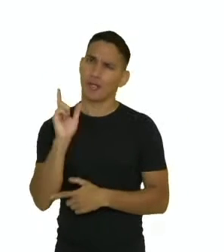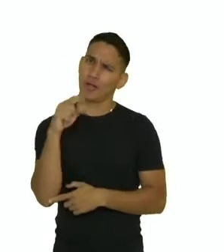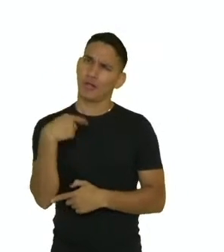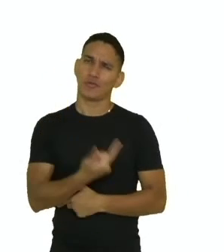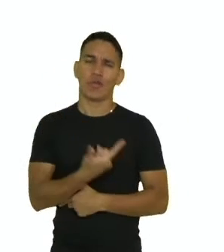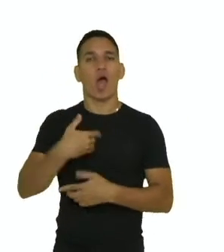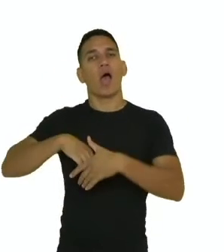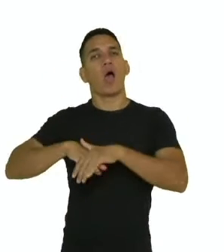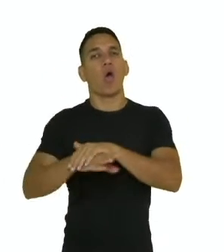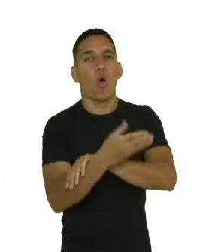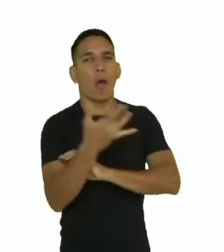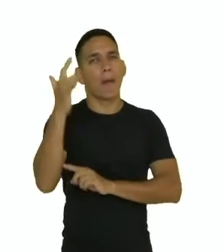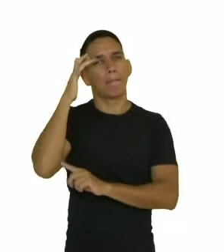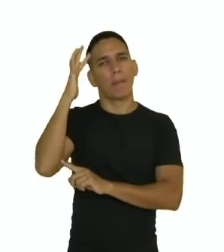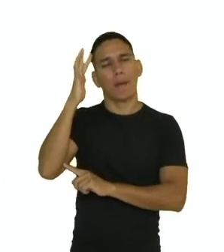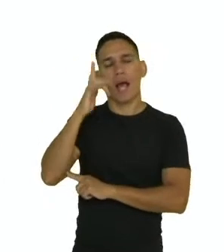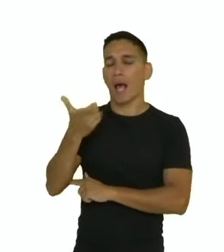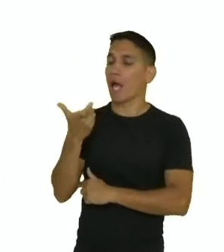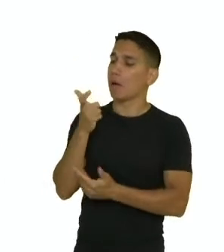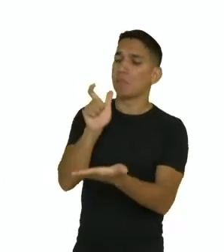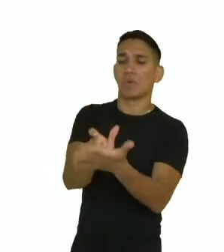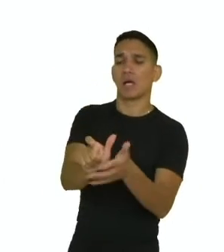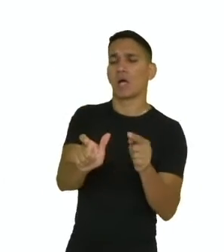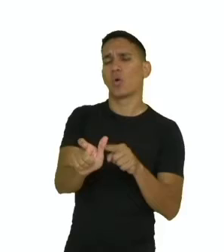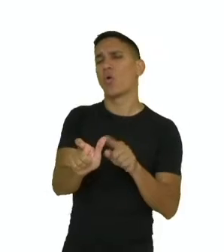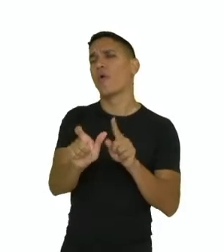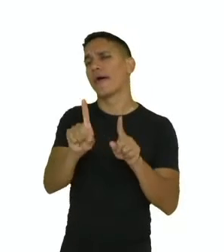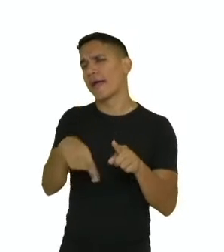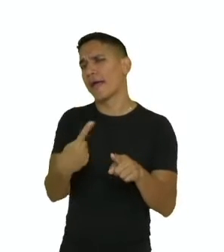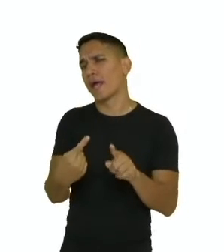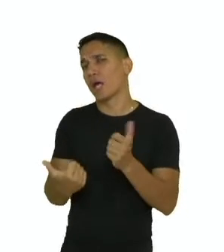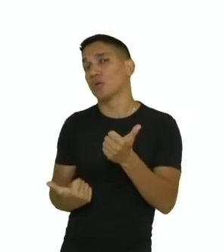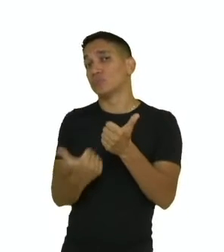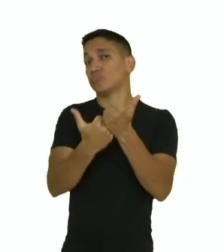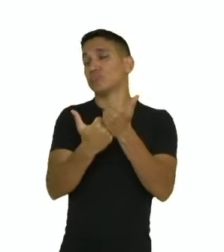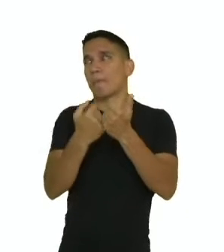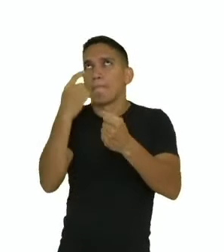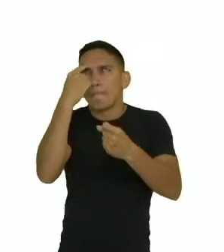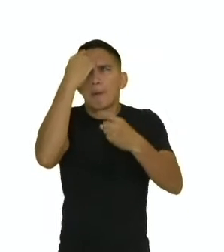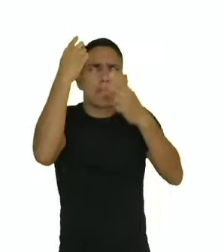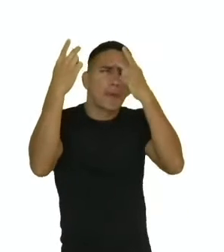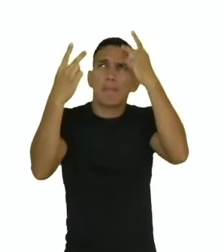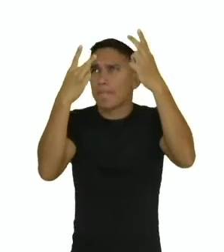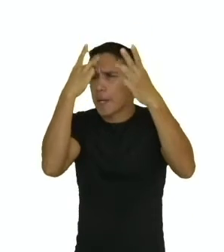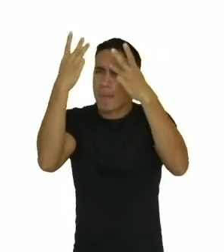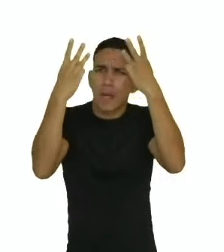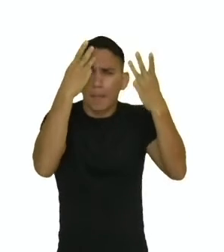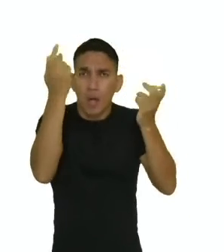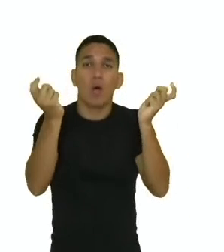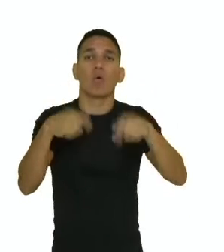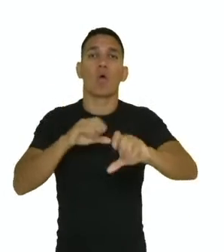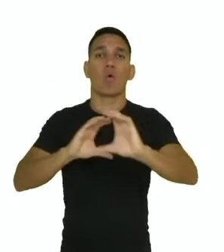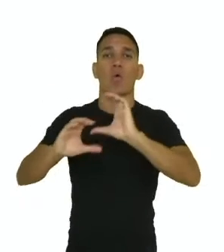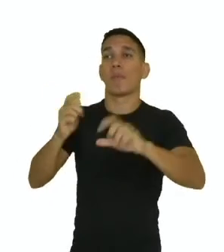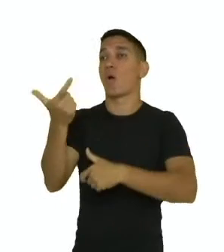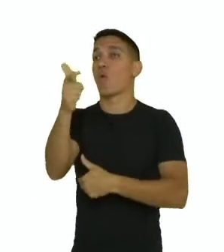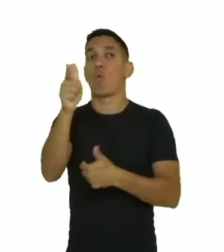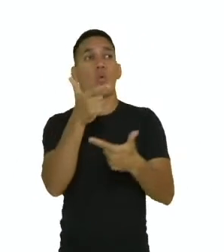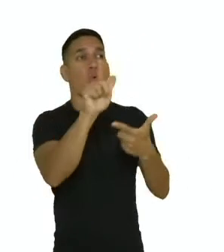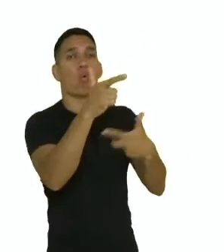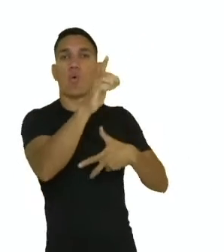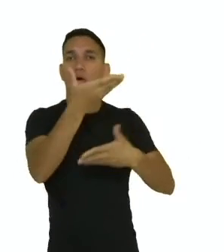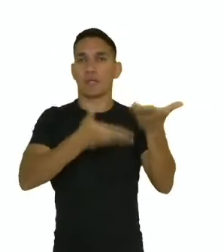acostumados a pensar a palavra escrita como suporte de ideias que nos permite comunicação com outras